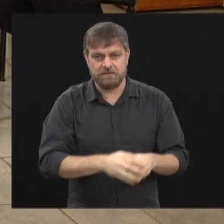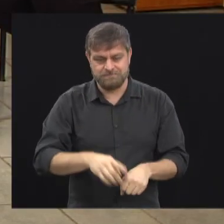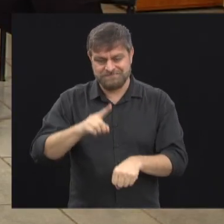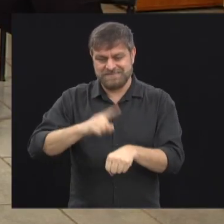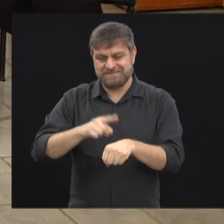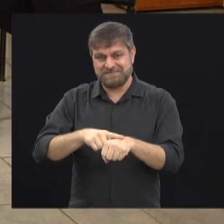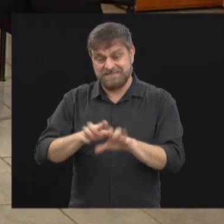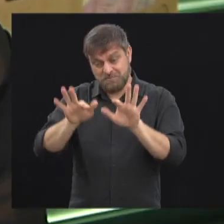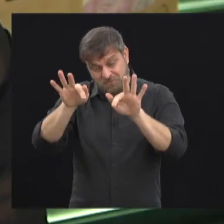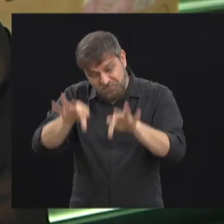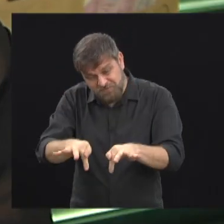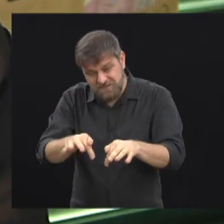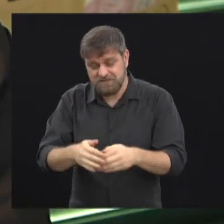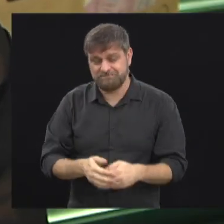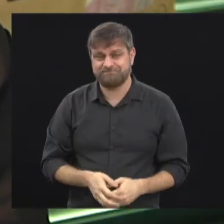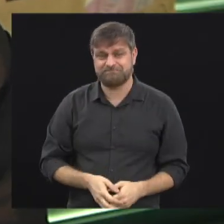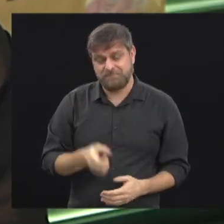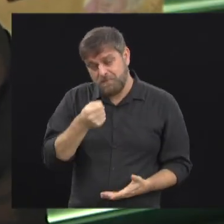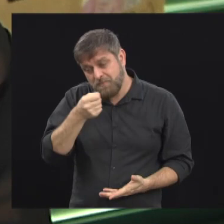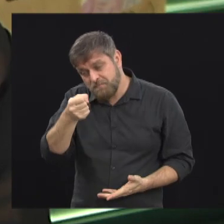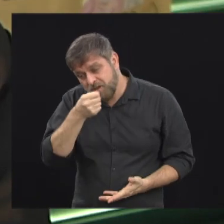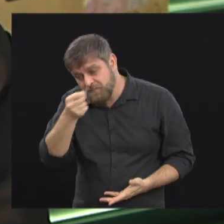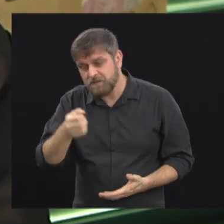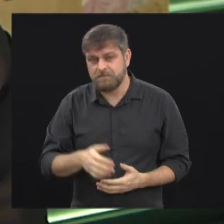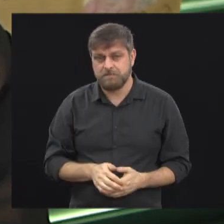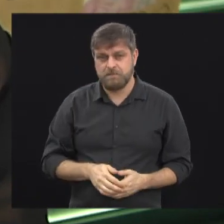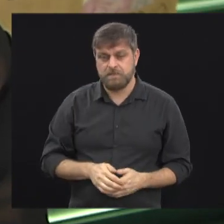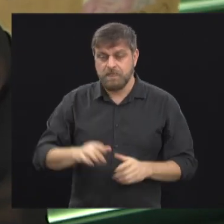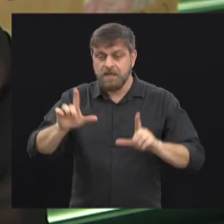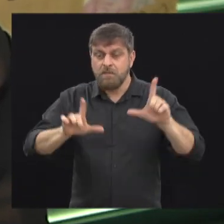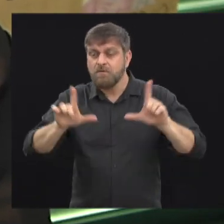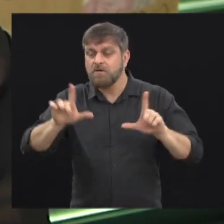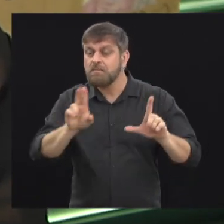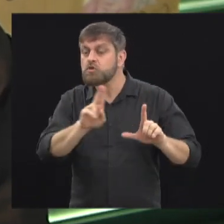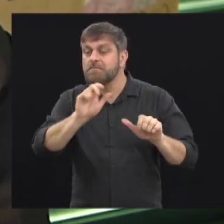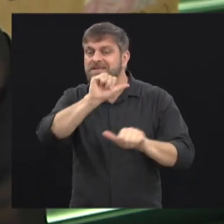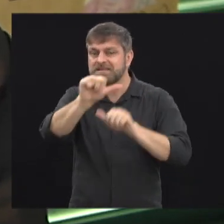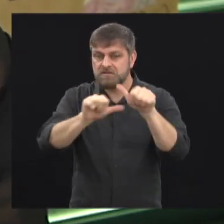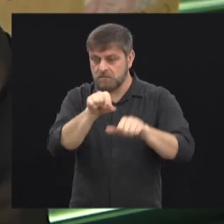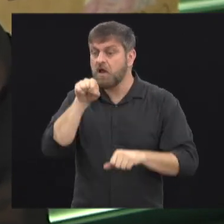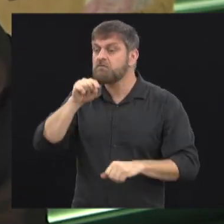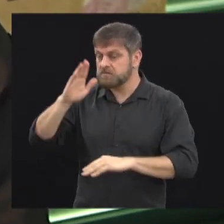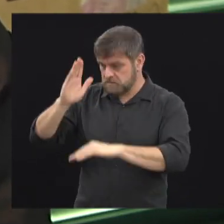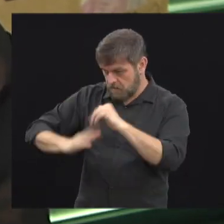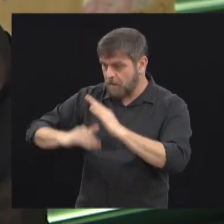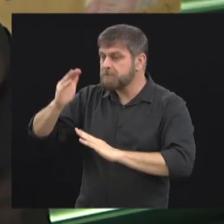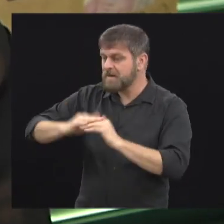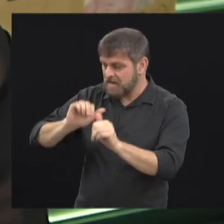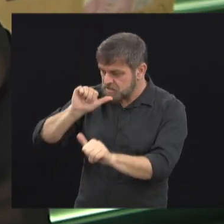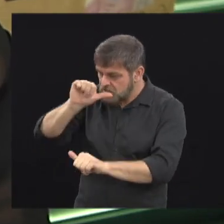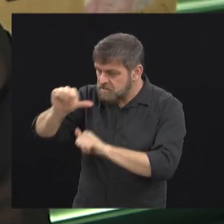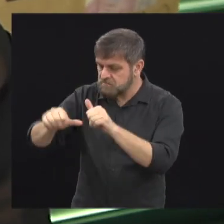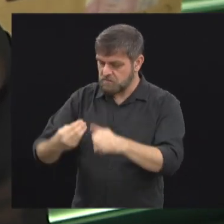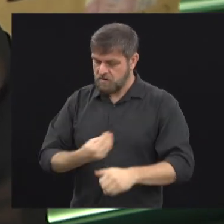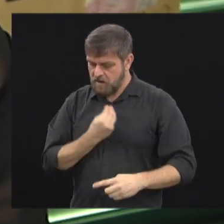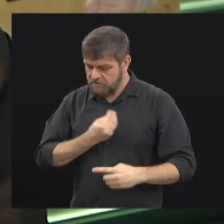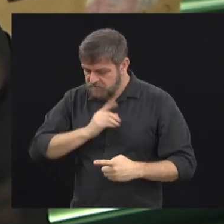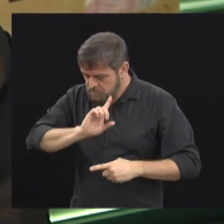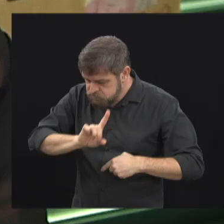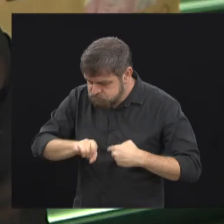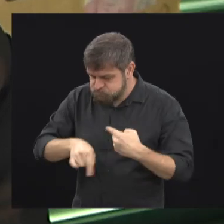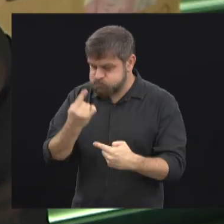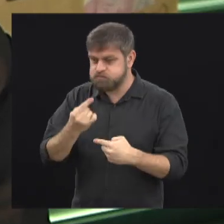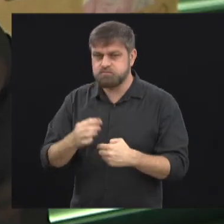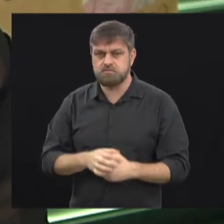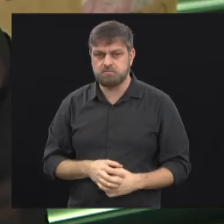nosso programa está acabando. Para encerrar, nosso programa que chama Transformação, e é o que vocês fazem aqui, devagarzinho, vão transformando a vida